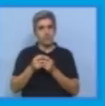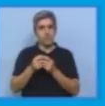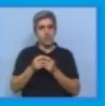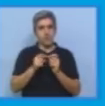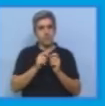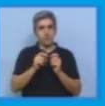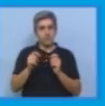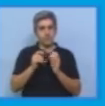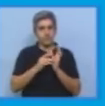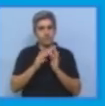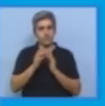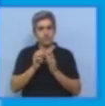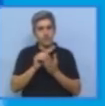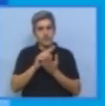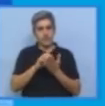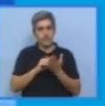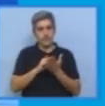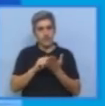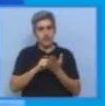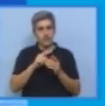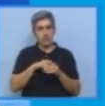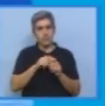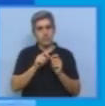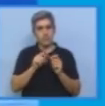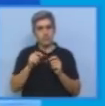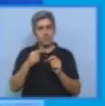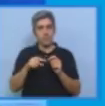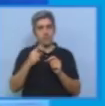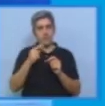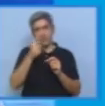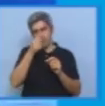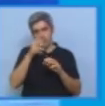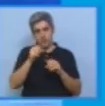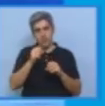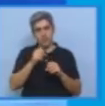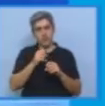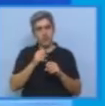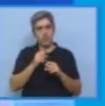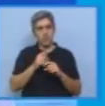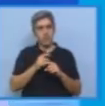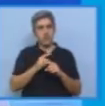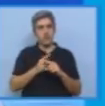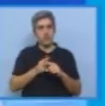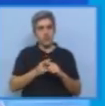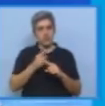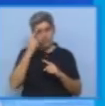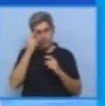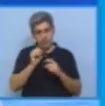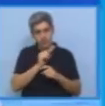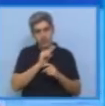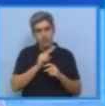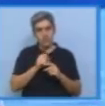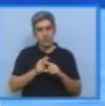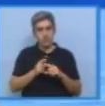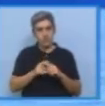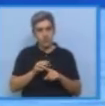escrita é próximo de Jesus, e é durante um período em que há já uma ocupação grega. Portanto, nota-se aqui a influência do pensamento grego.